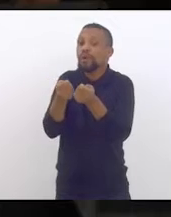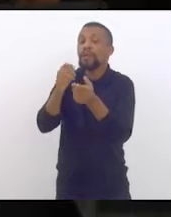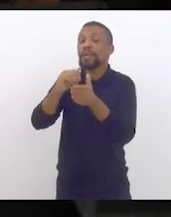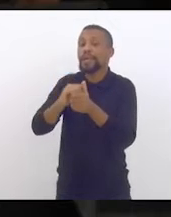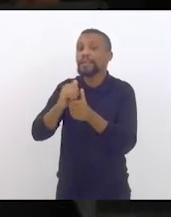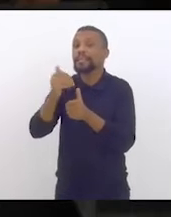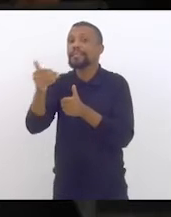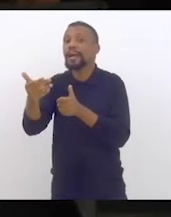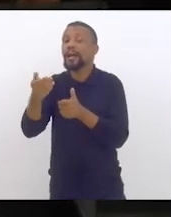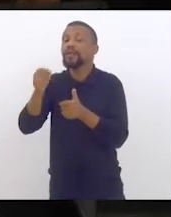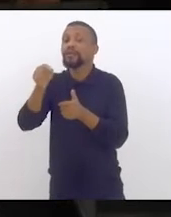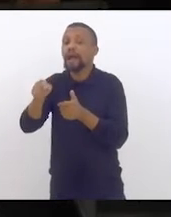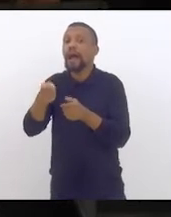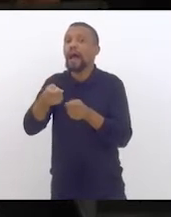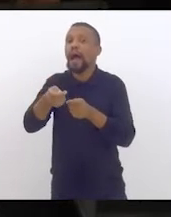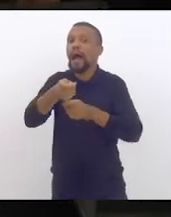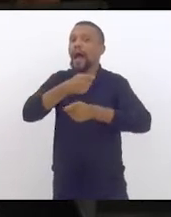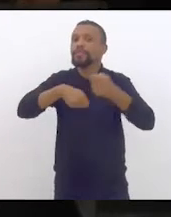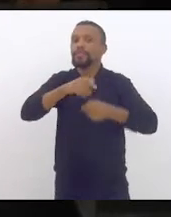estadual